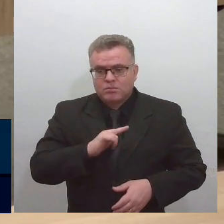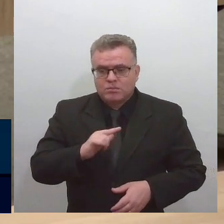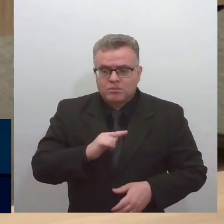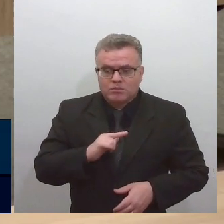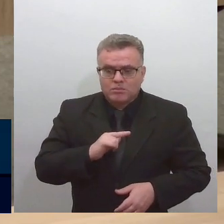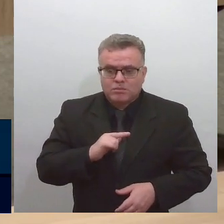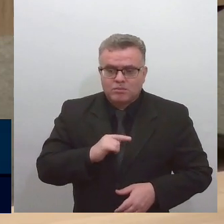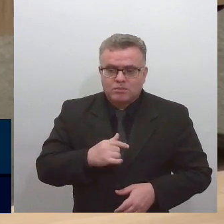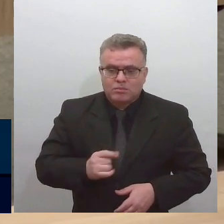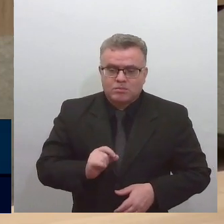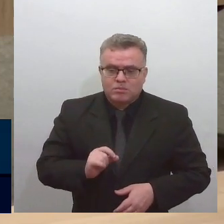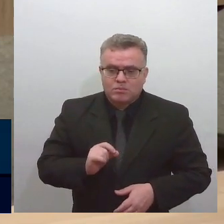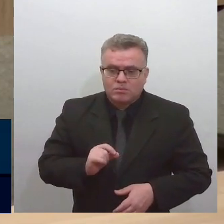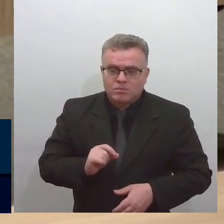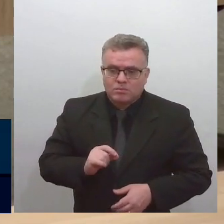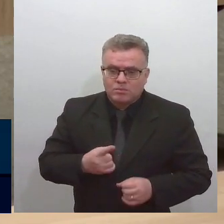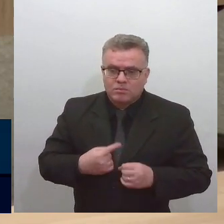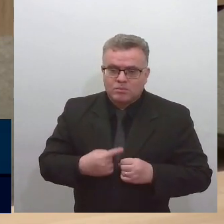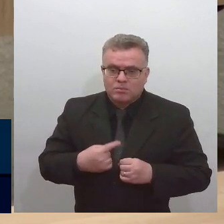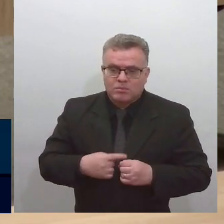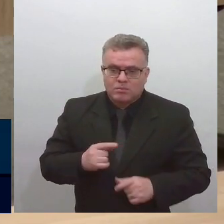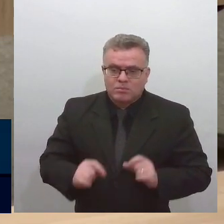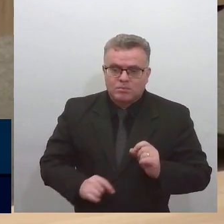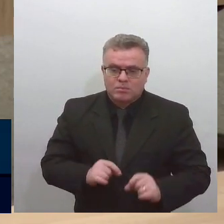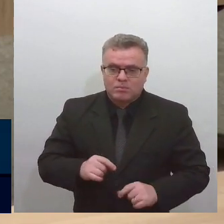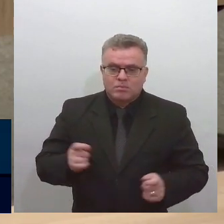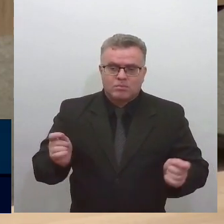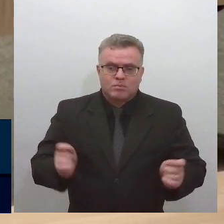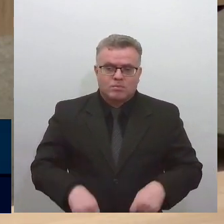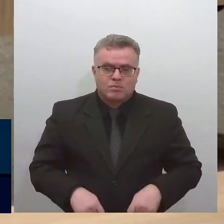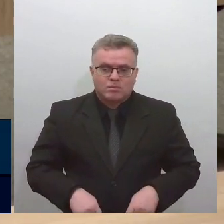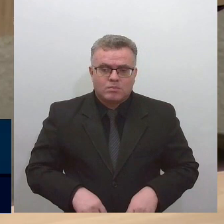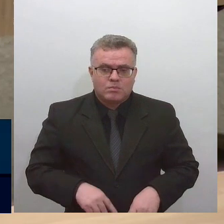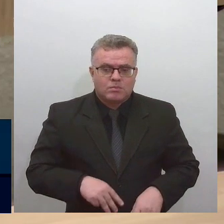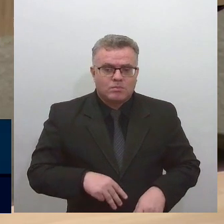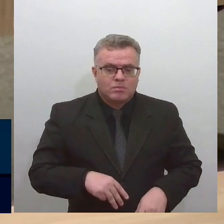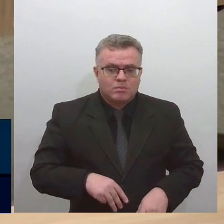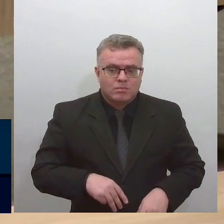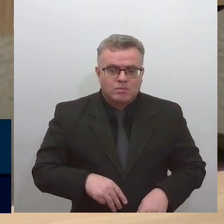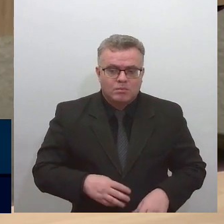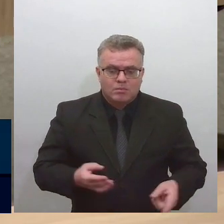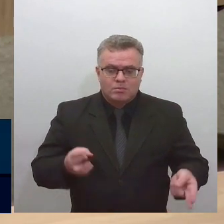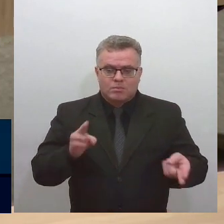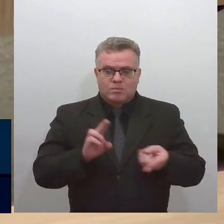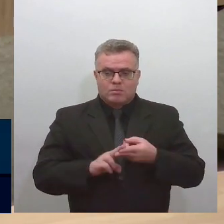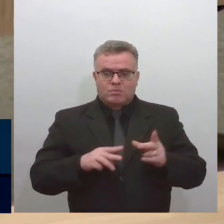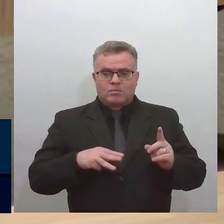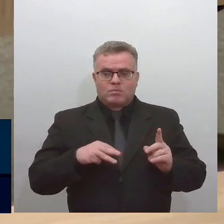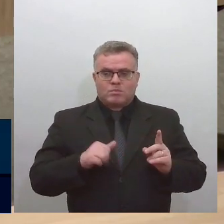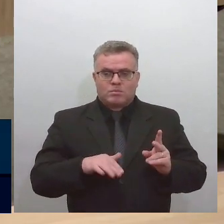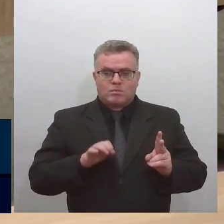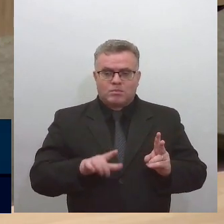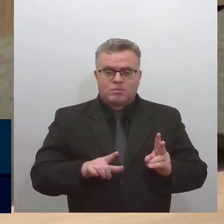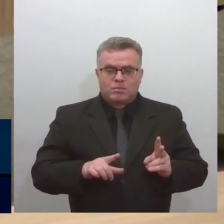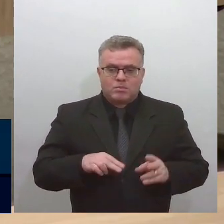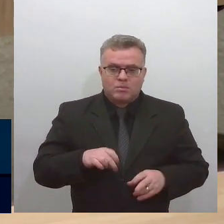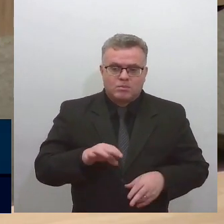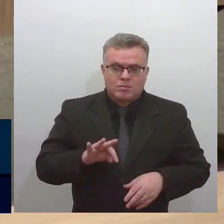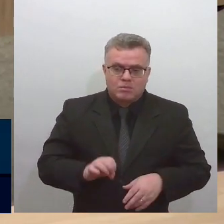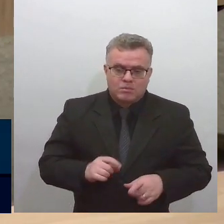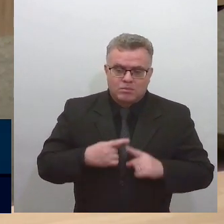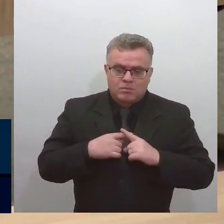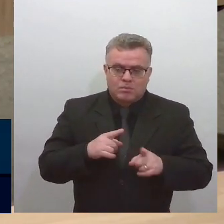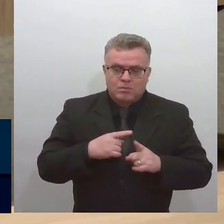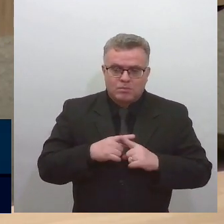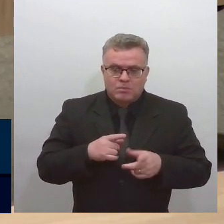município o complexo penitenciário Manuel cavalho Neto e eu já recebi muitas reclamações a